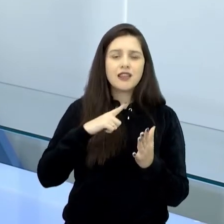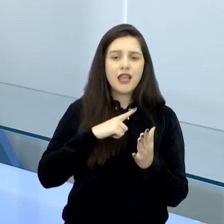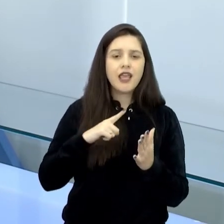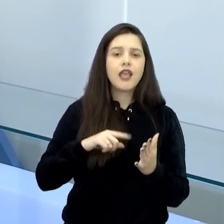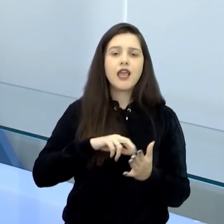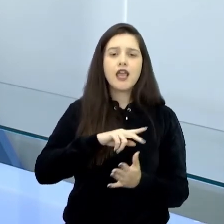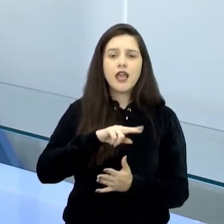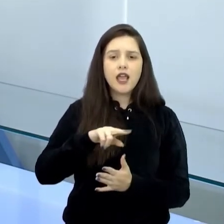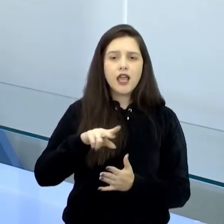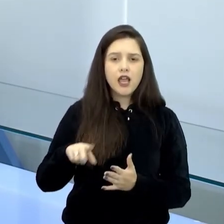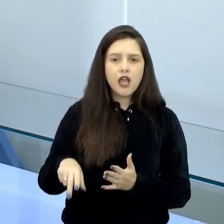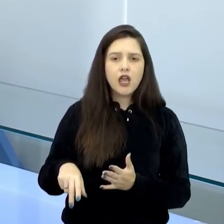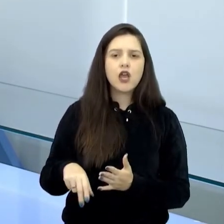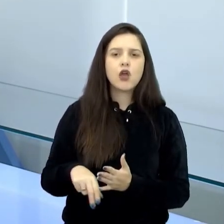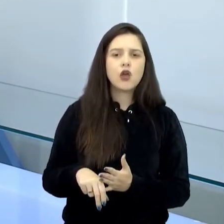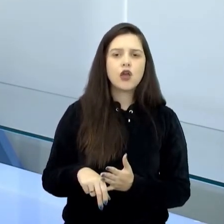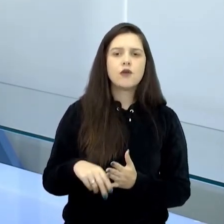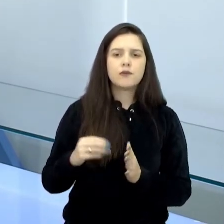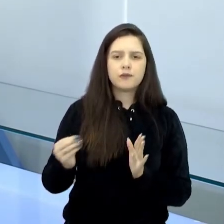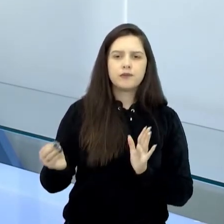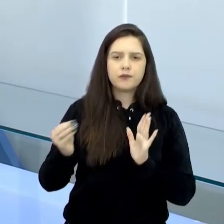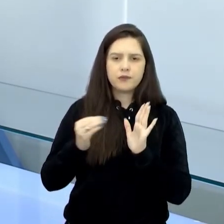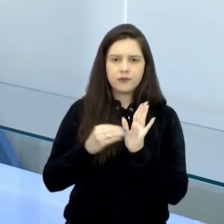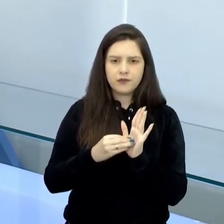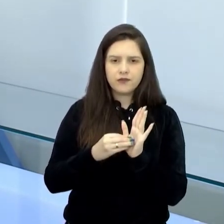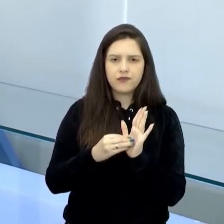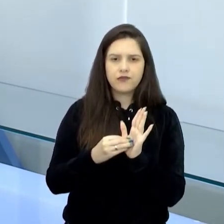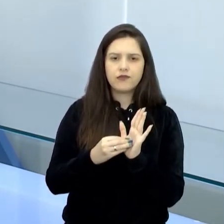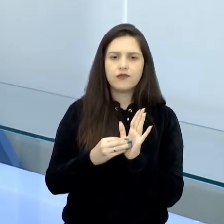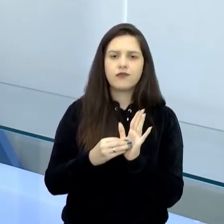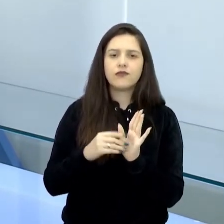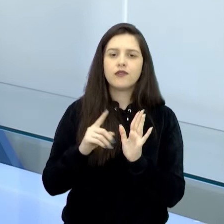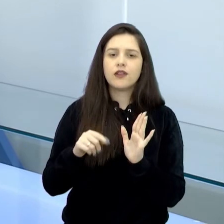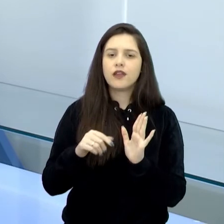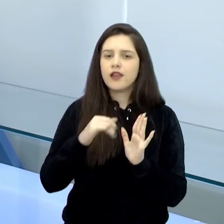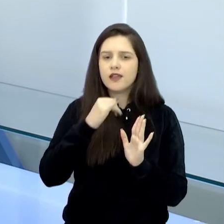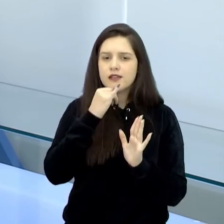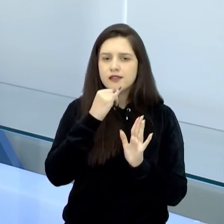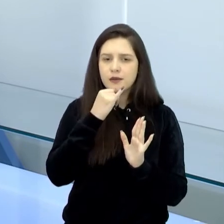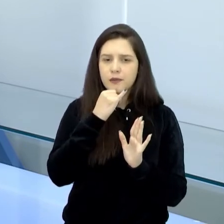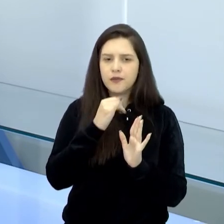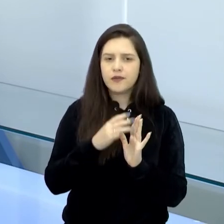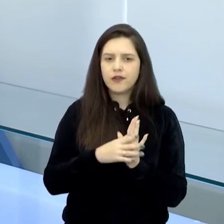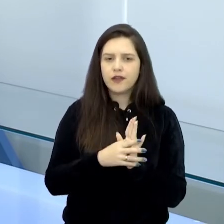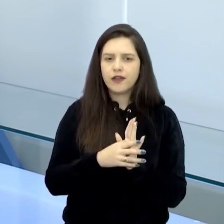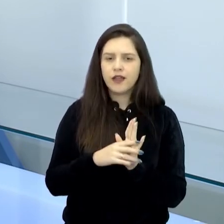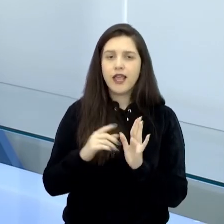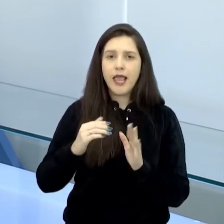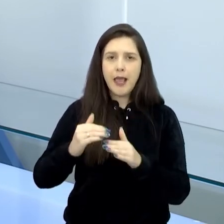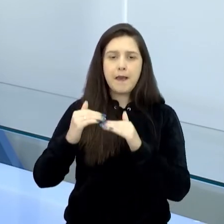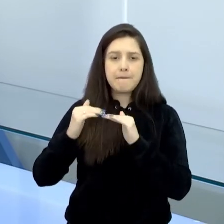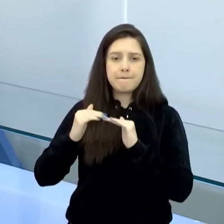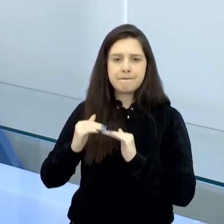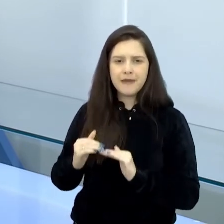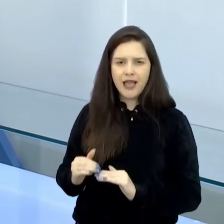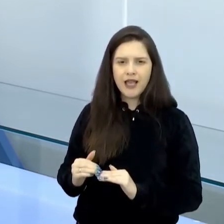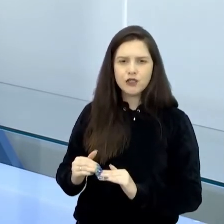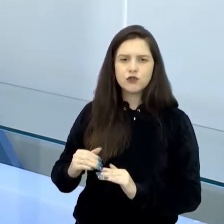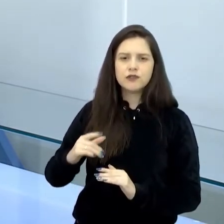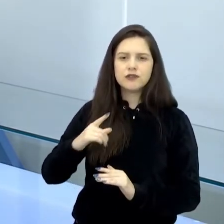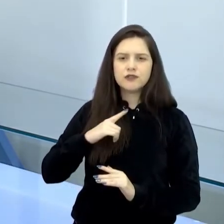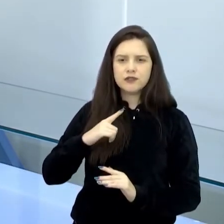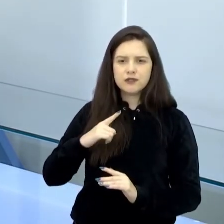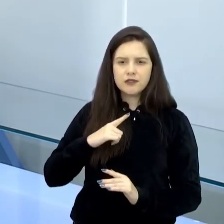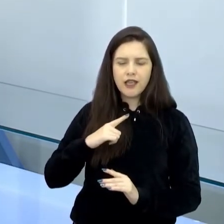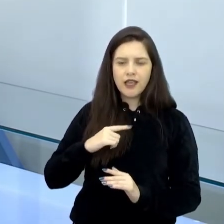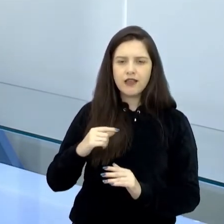elemento ser produzido pela natureza. Certo? Então, aqui embaixo, quando não tem nenhum número, significa que eu tenho 1,